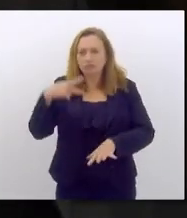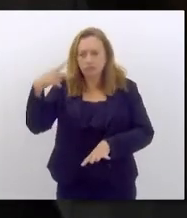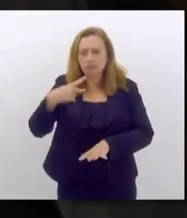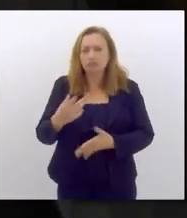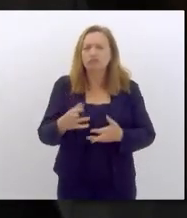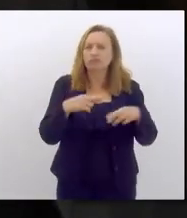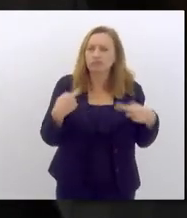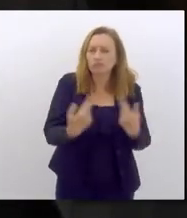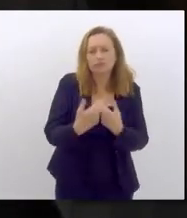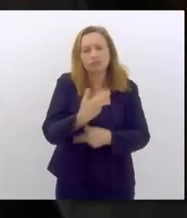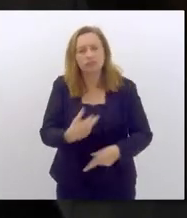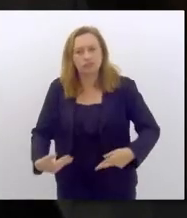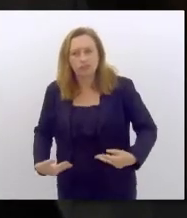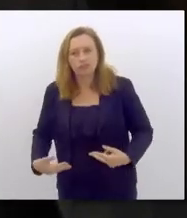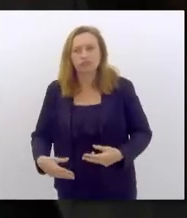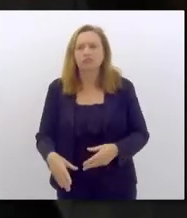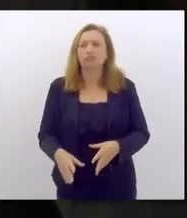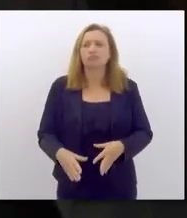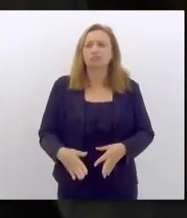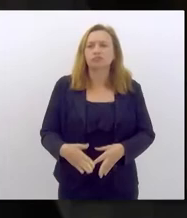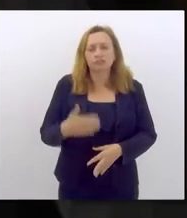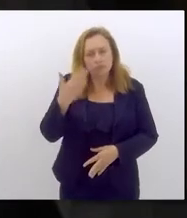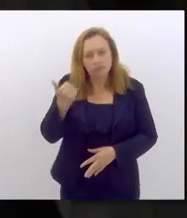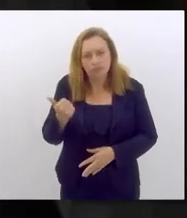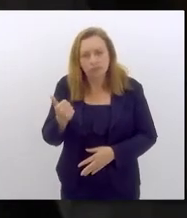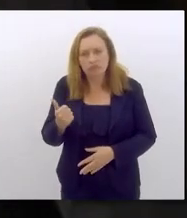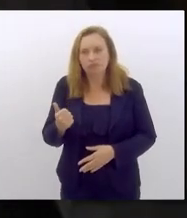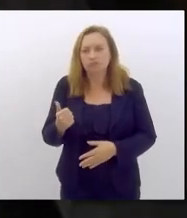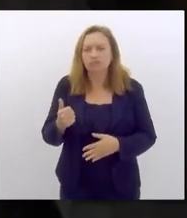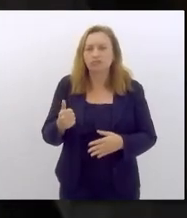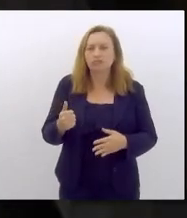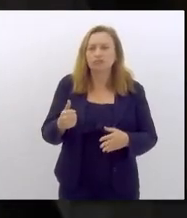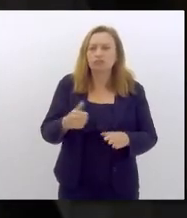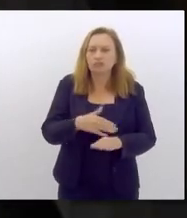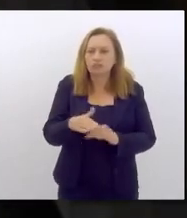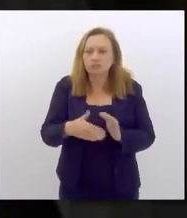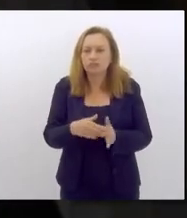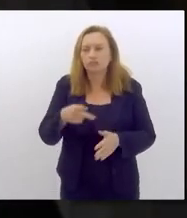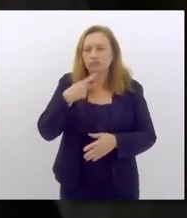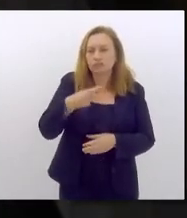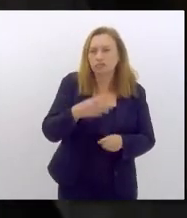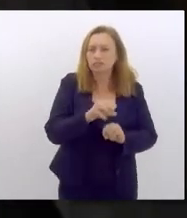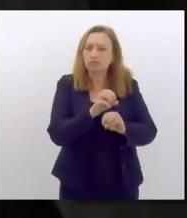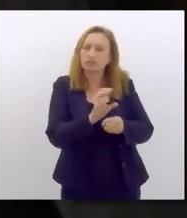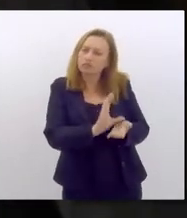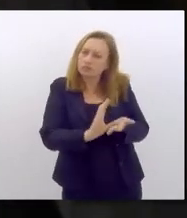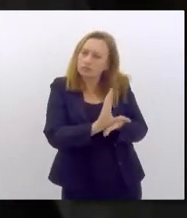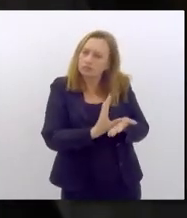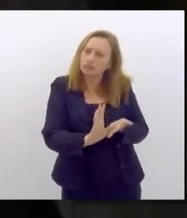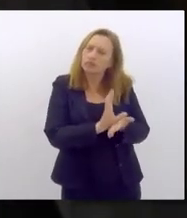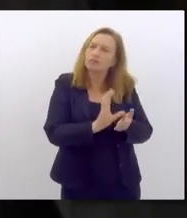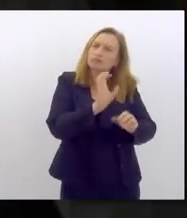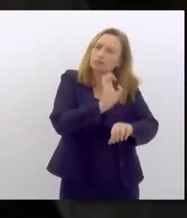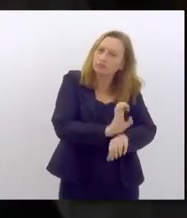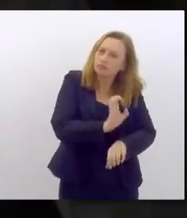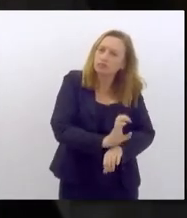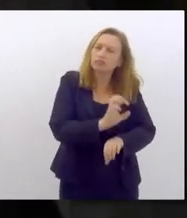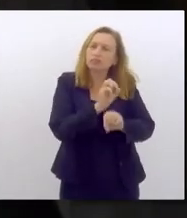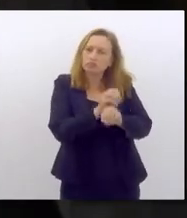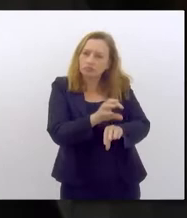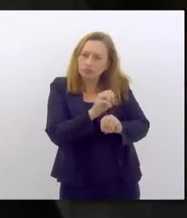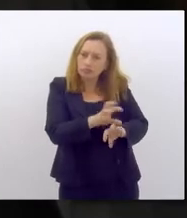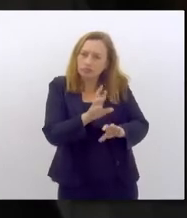audiências públicas, temos que ouvir a Undime, ouvir o Conselho Estadual de Educação, ouvir o Fórum Estadual de Educação, ouvir as